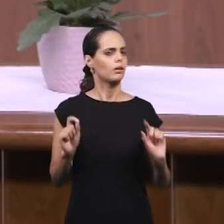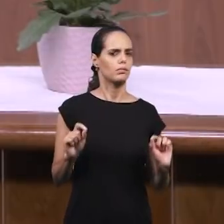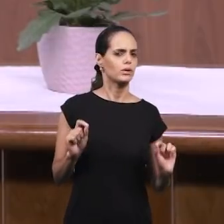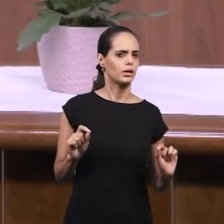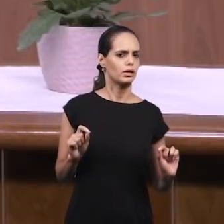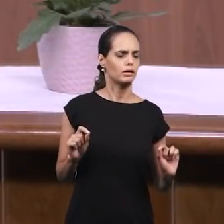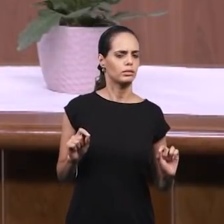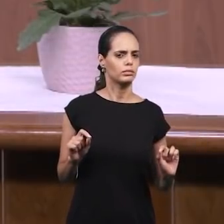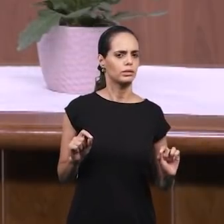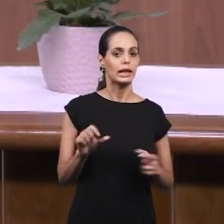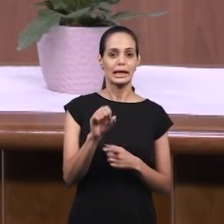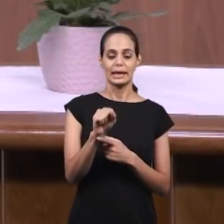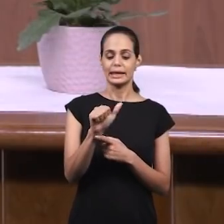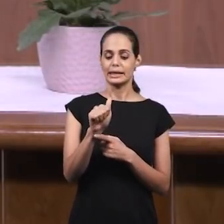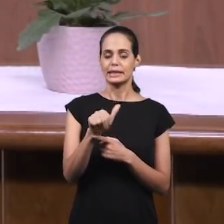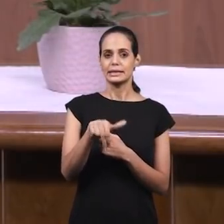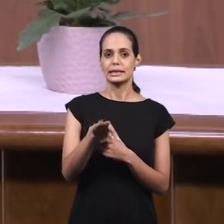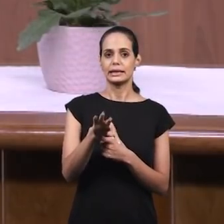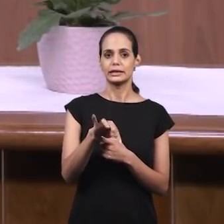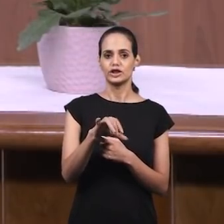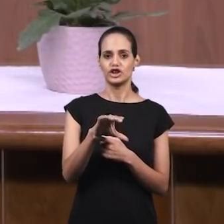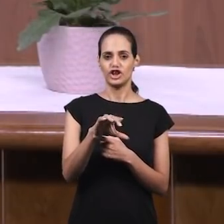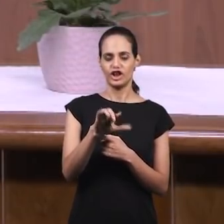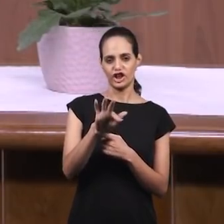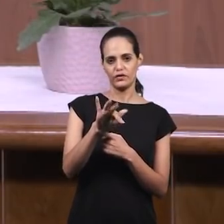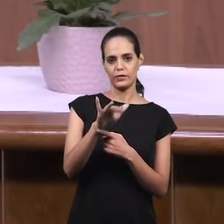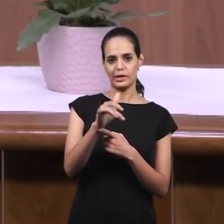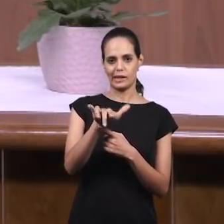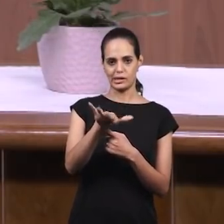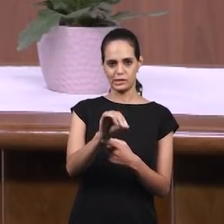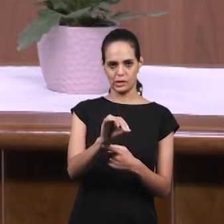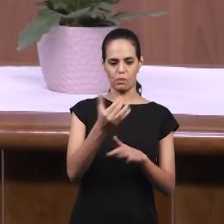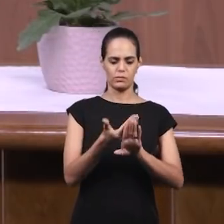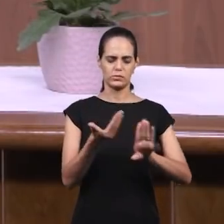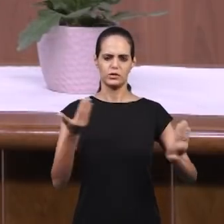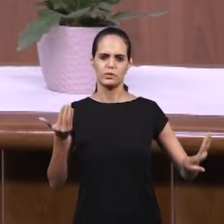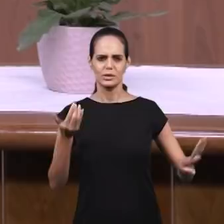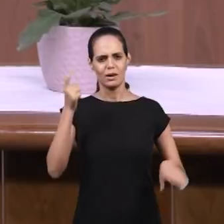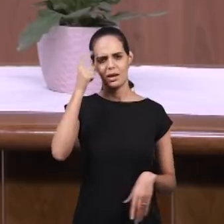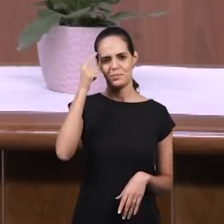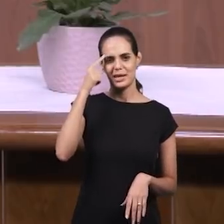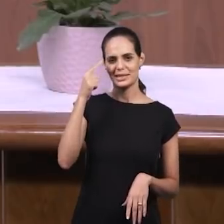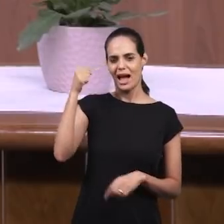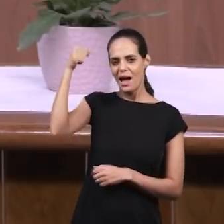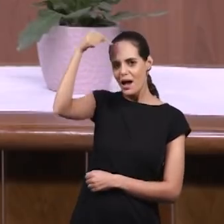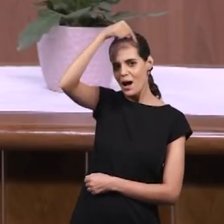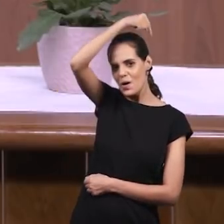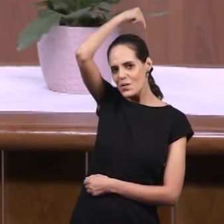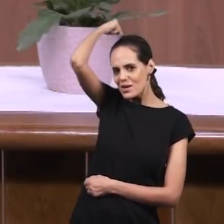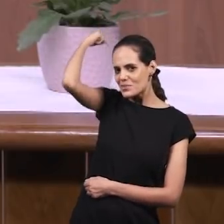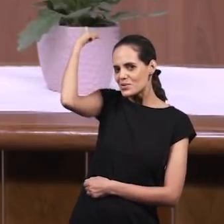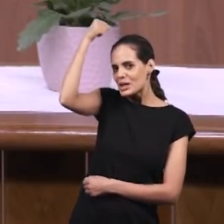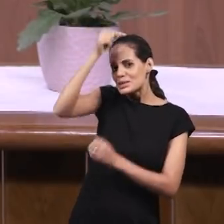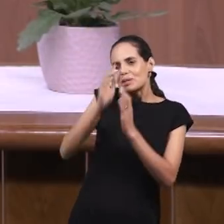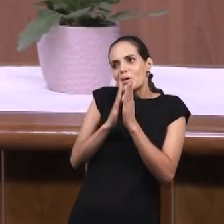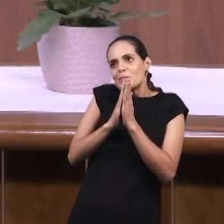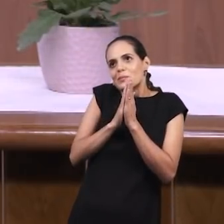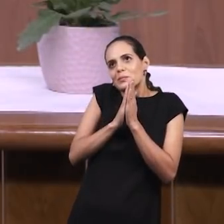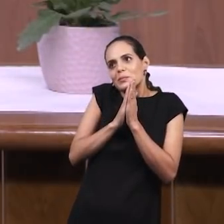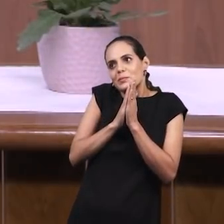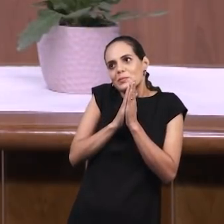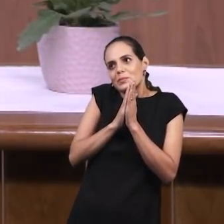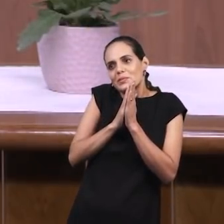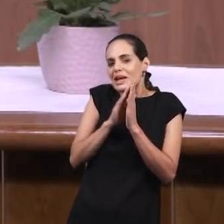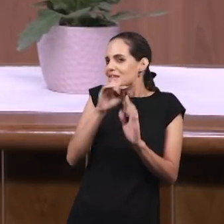Santificação não é aquilo que muitas vezes as pessoas pensam, né? A santificação como alguém com aquela auréolazinha na cabeça.